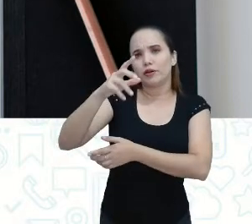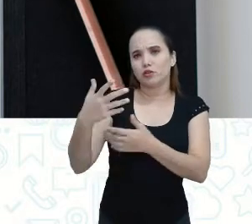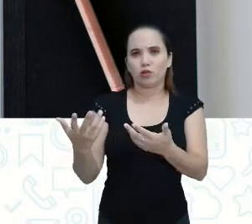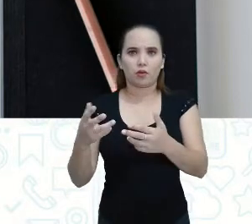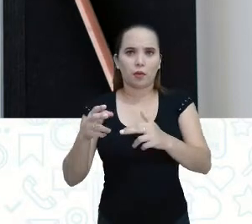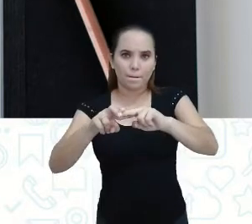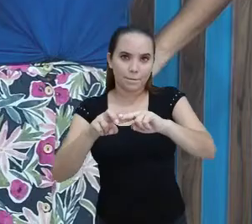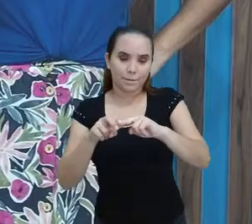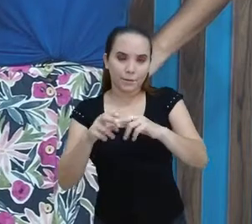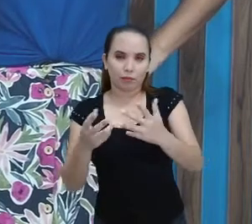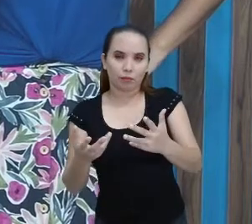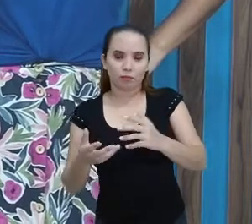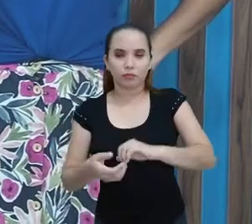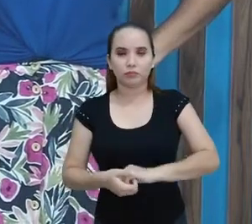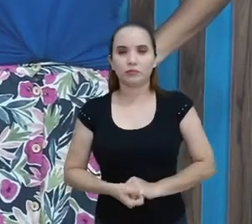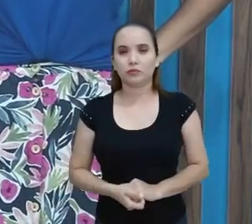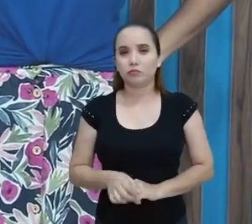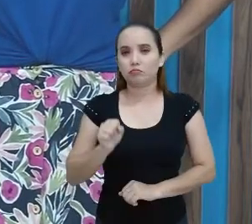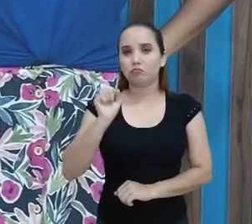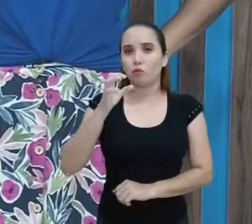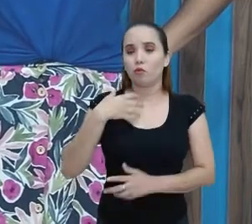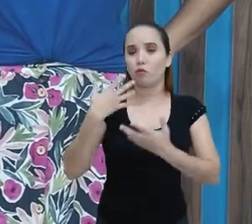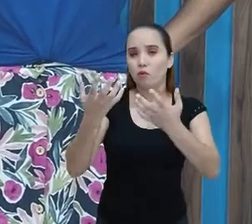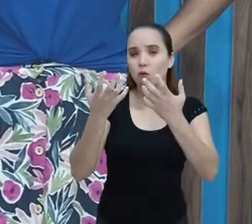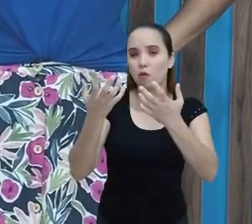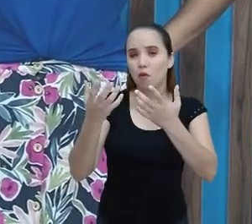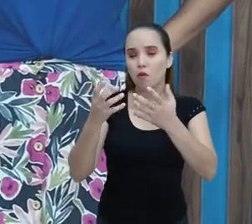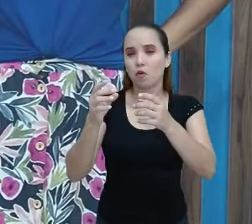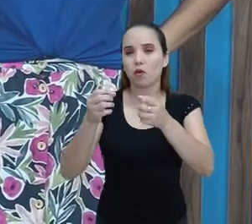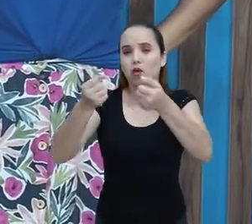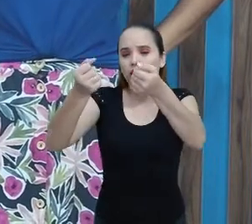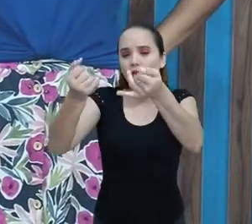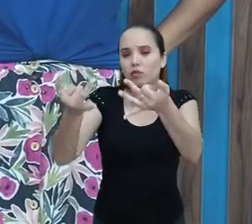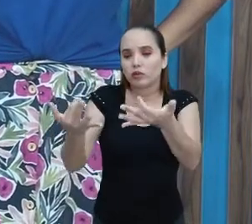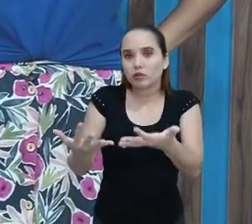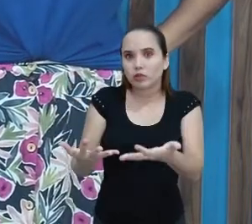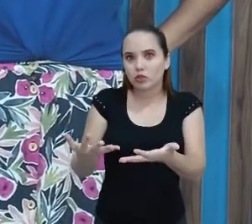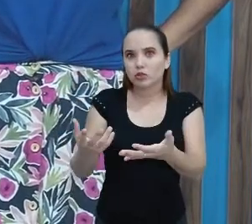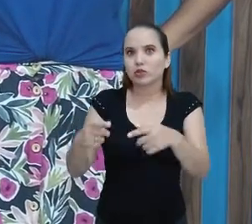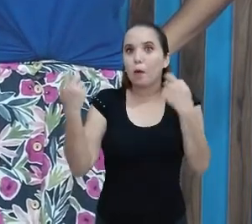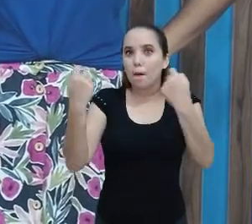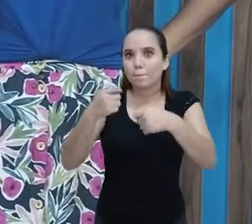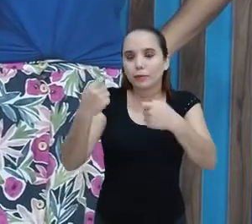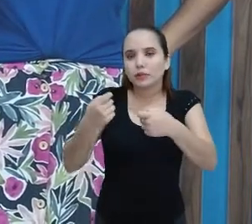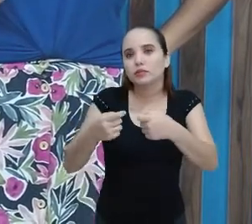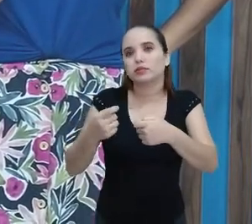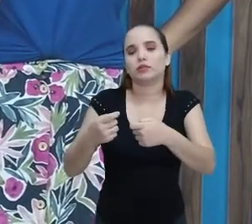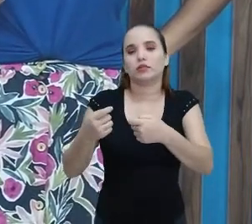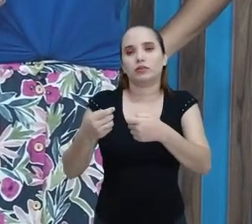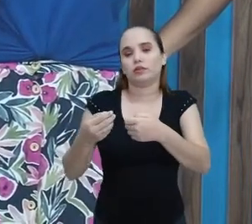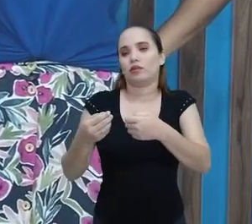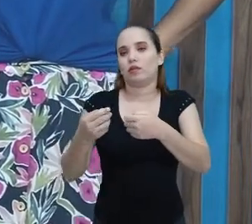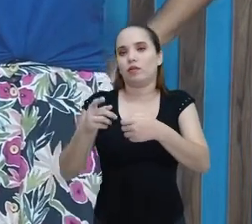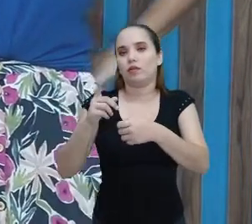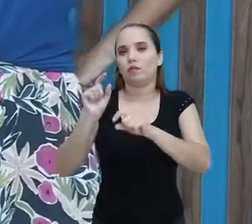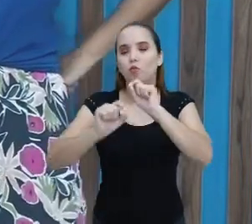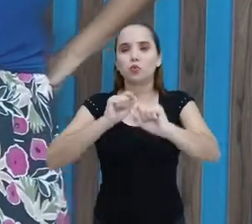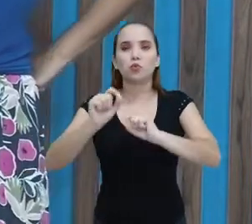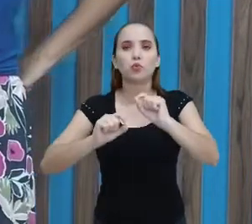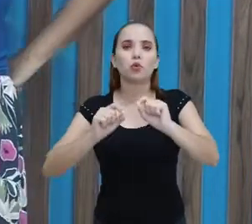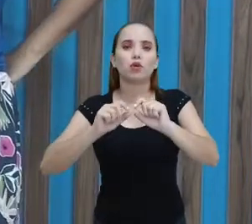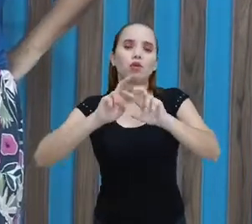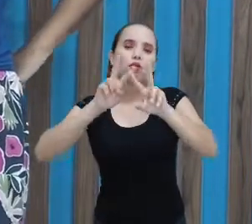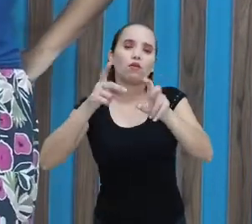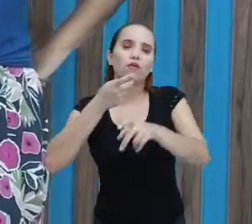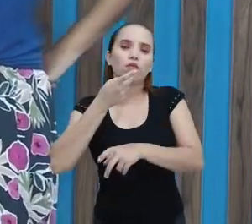fazer uma descrição mais subjetiva, eu teria que extrapolar. Eu teria que falar um pouco sobre os